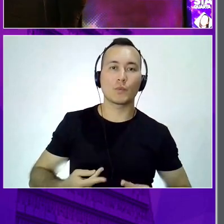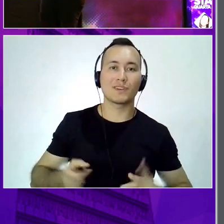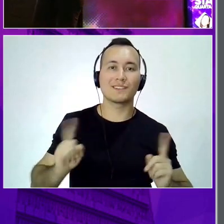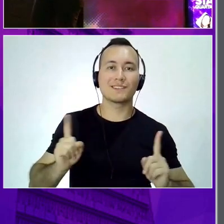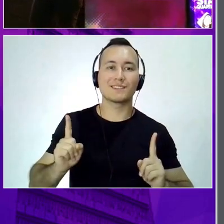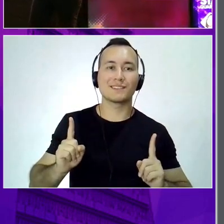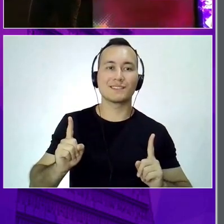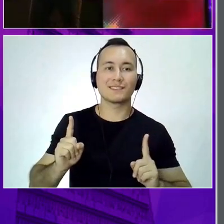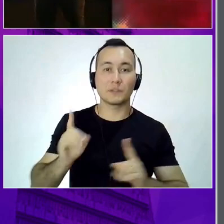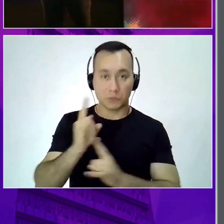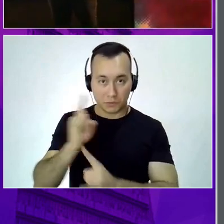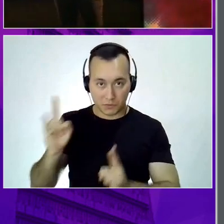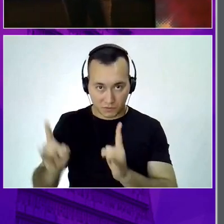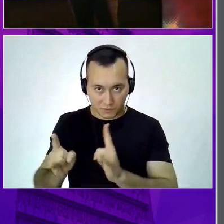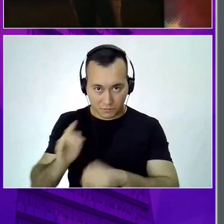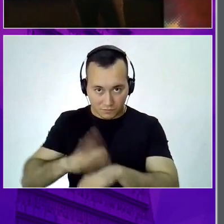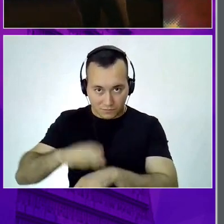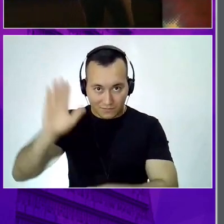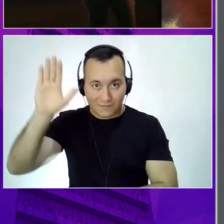Então,